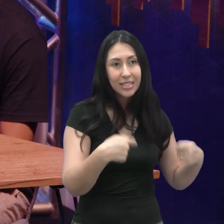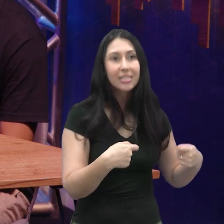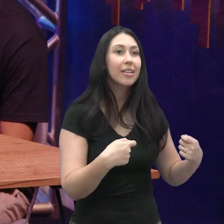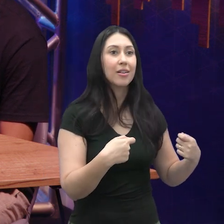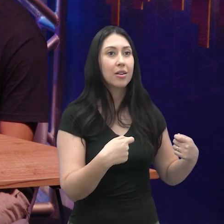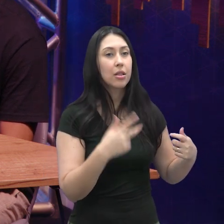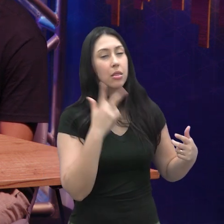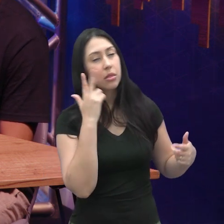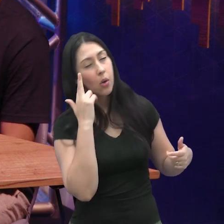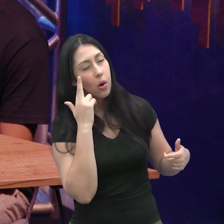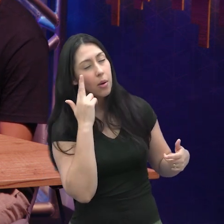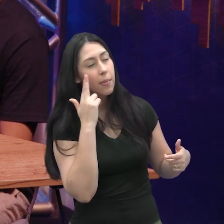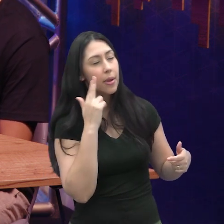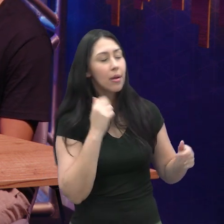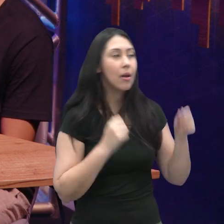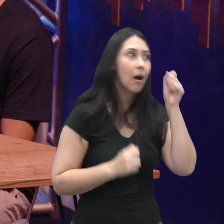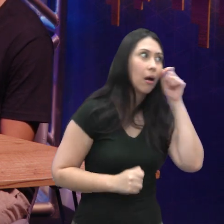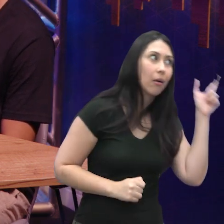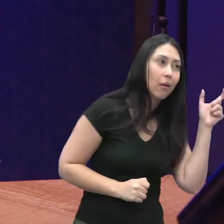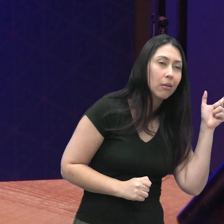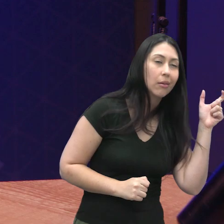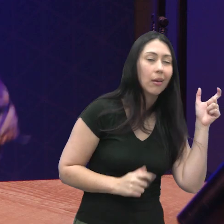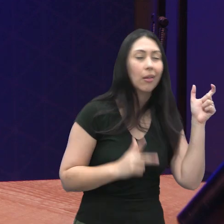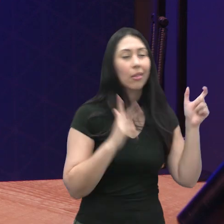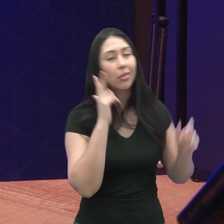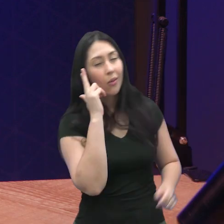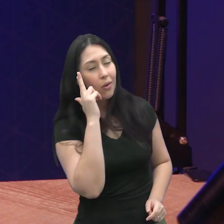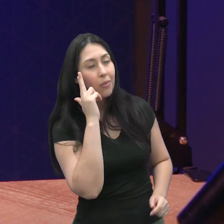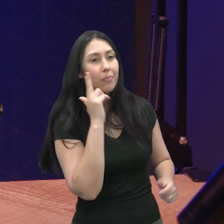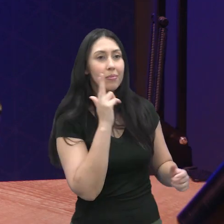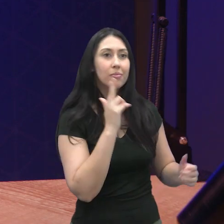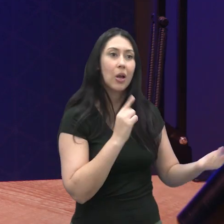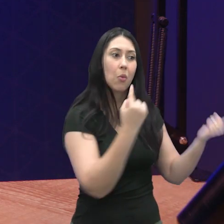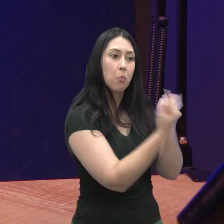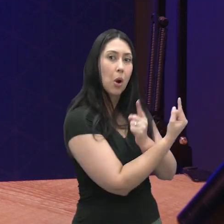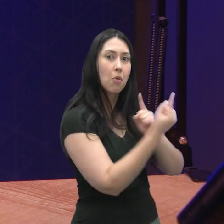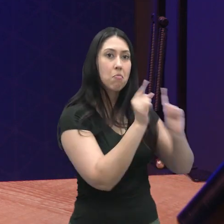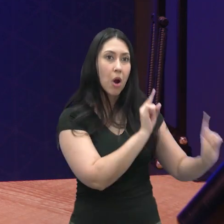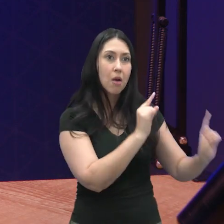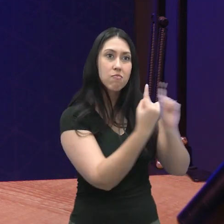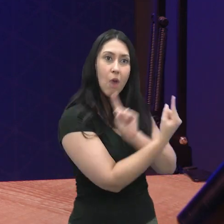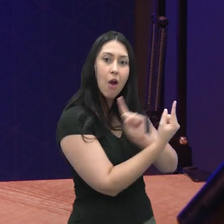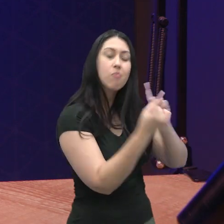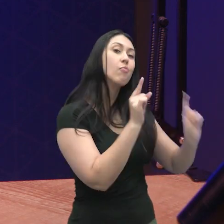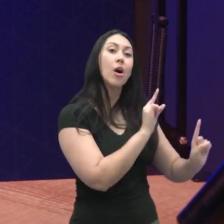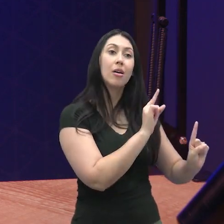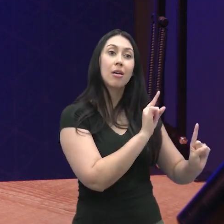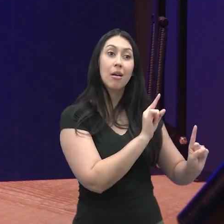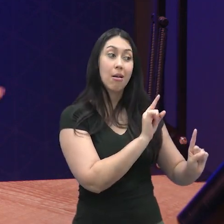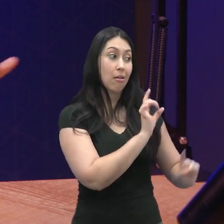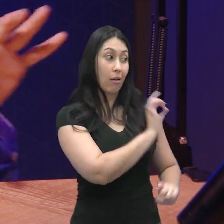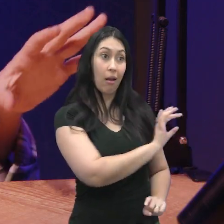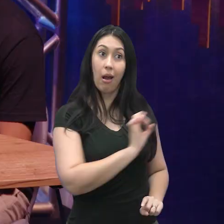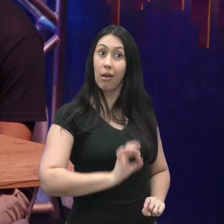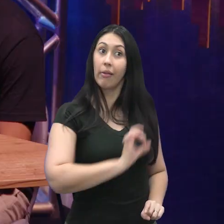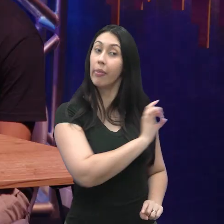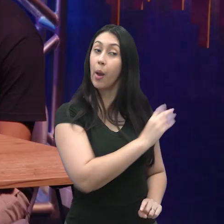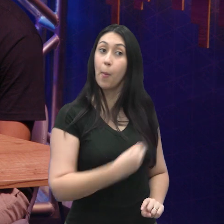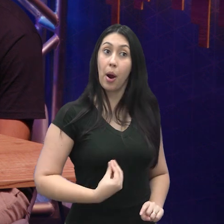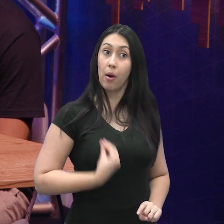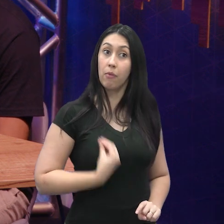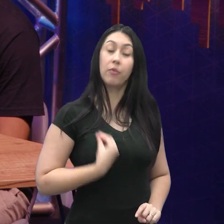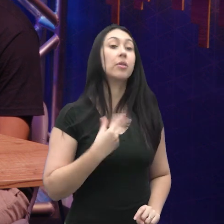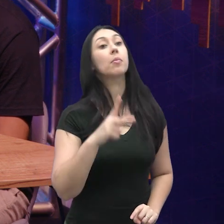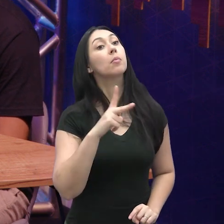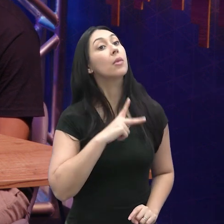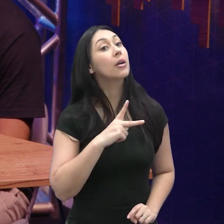outra tá uma semana dormindo e depois elas trocam e ficam... Mas assim, as duas não vai ser uma vida só. Cada uma vai ter a sua vida.